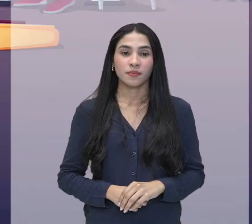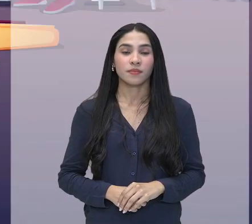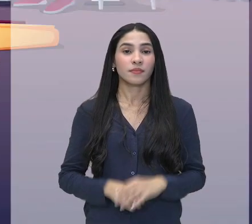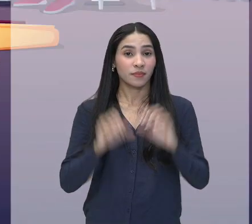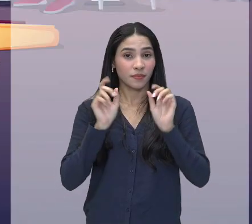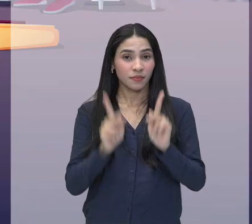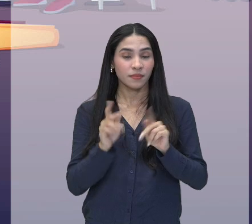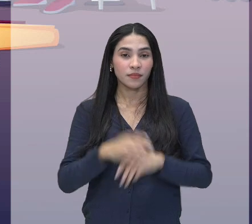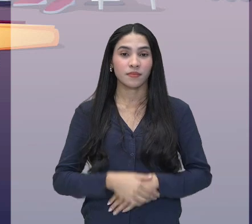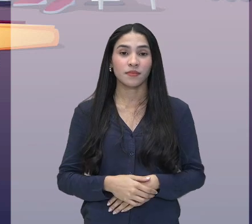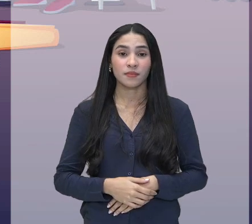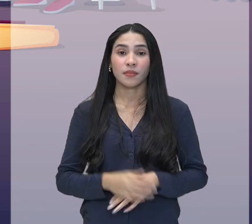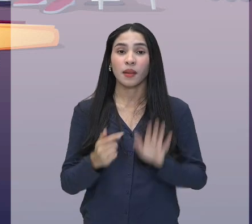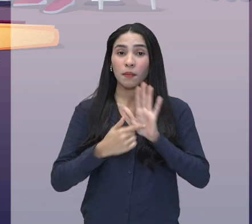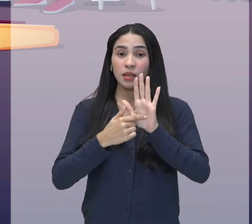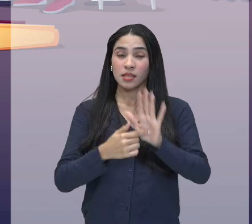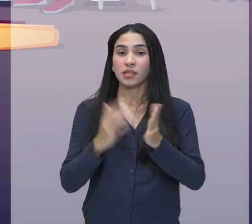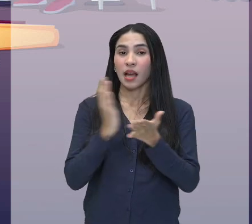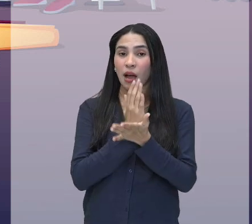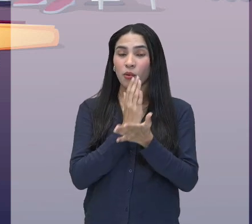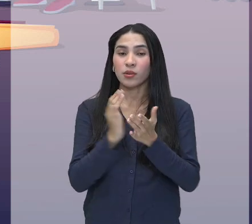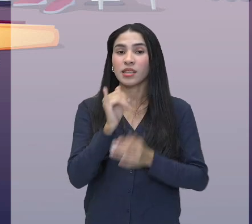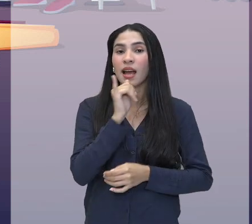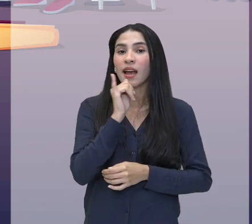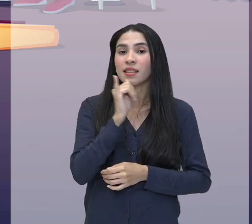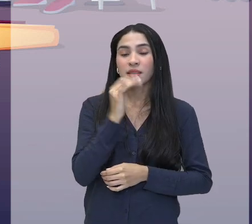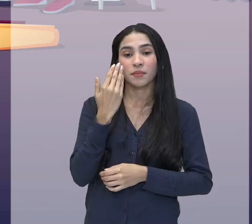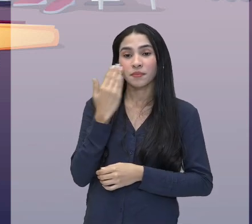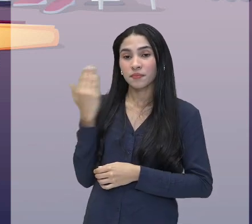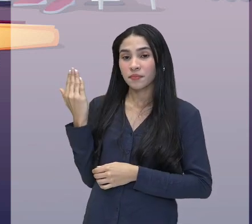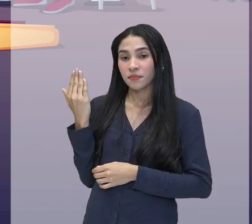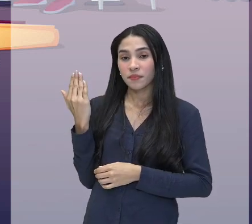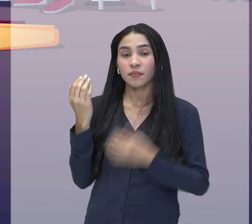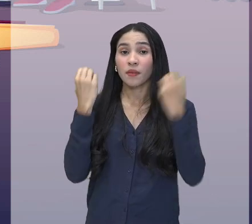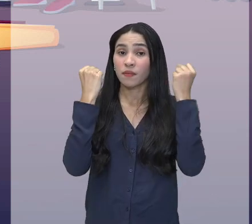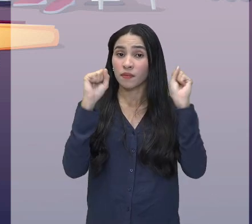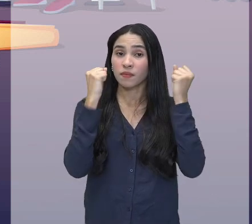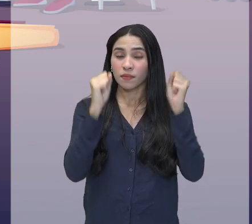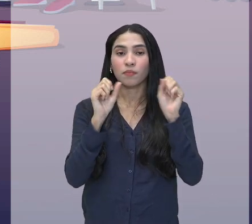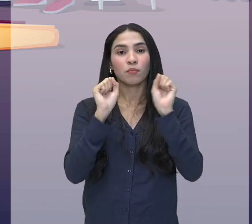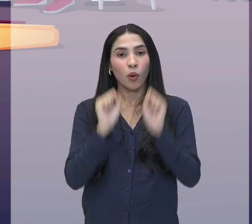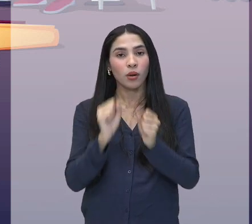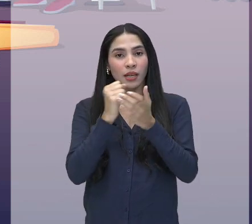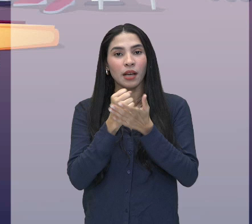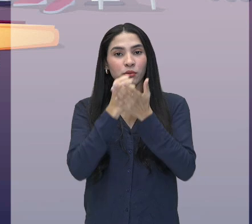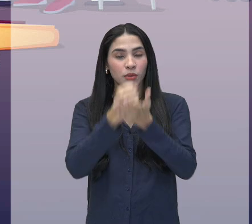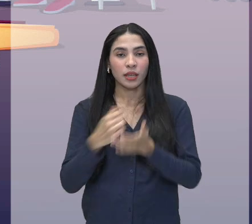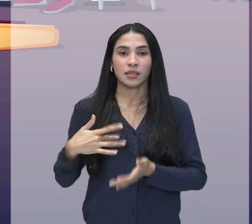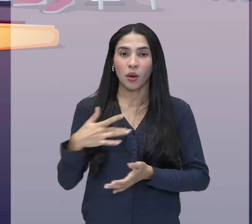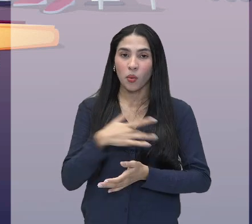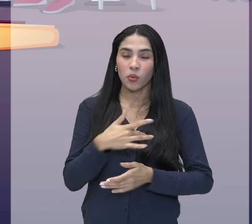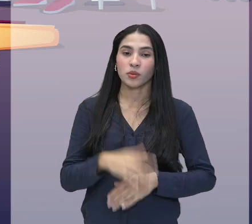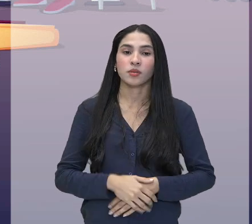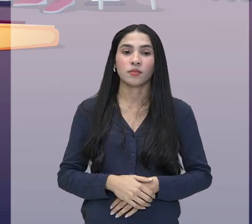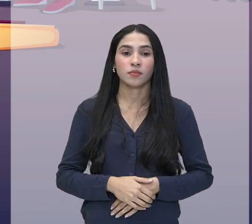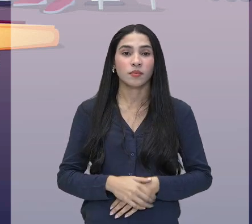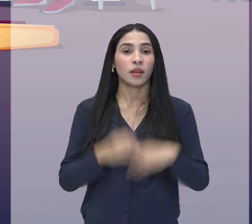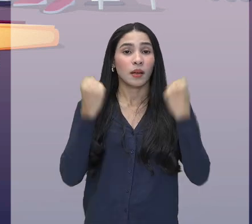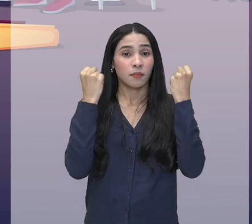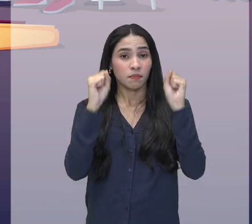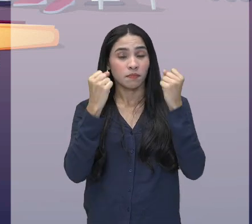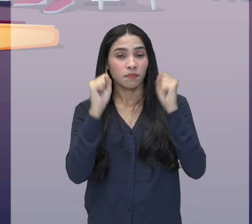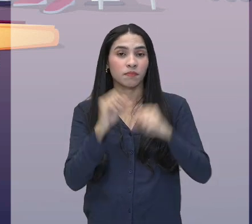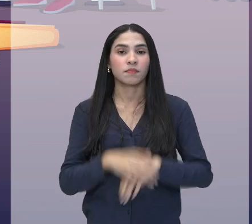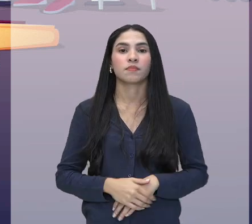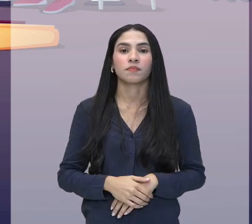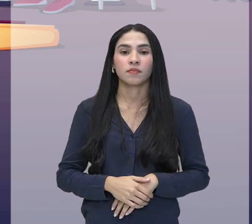Muito bem, e aqui eu trago alguns exemplos de exercícios físicos que podem impactar positivamente a sua saúde. Falando então de exercícios